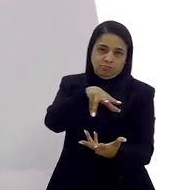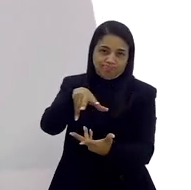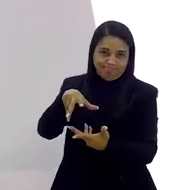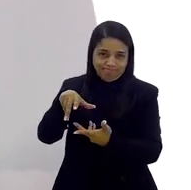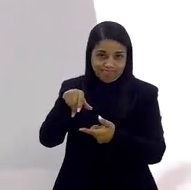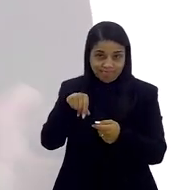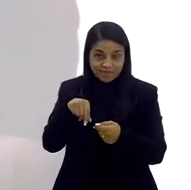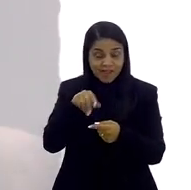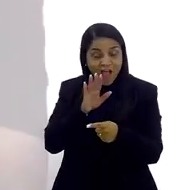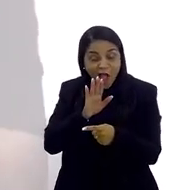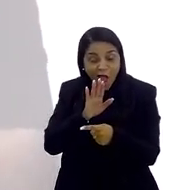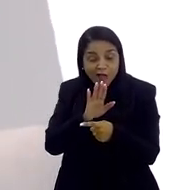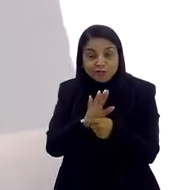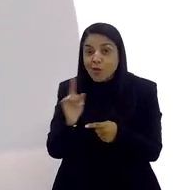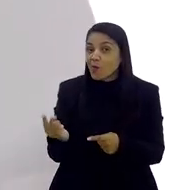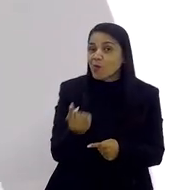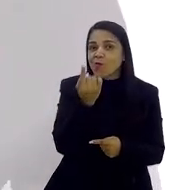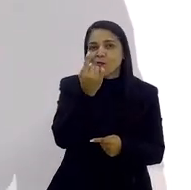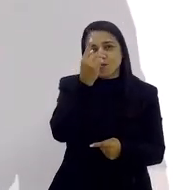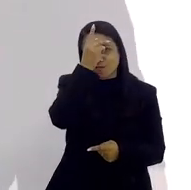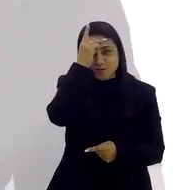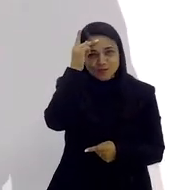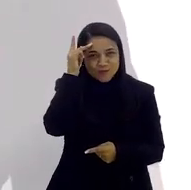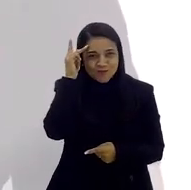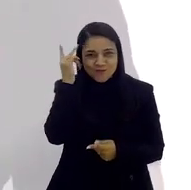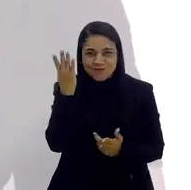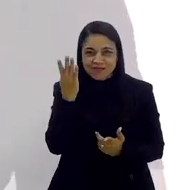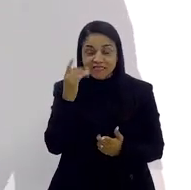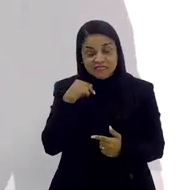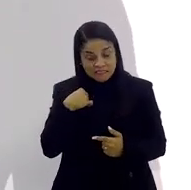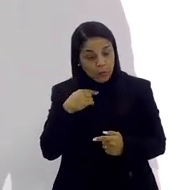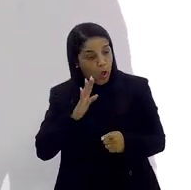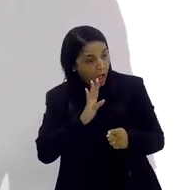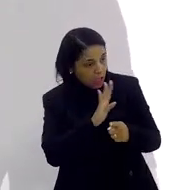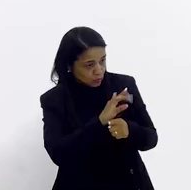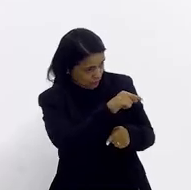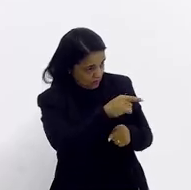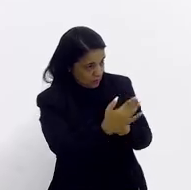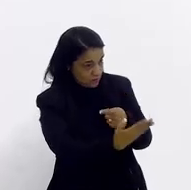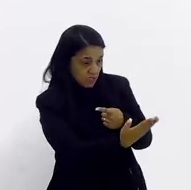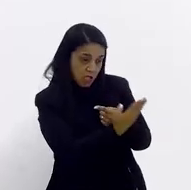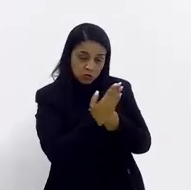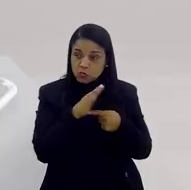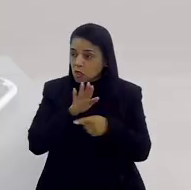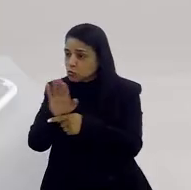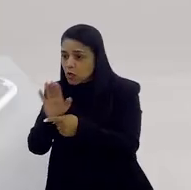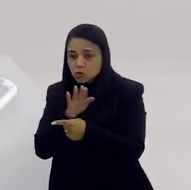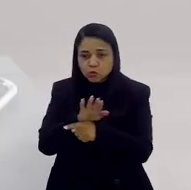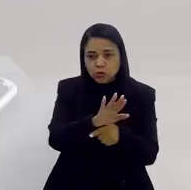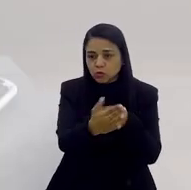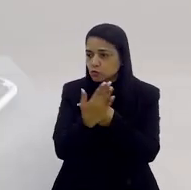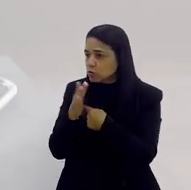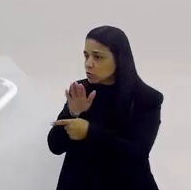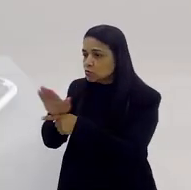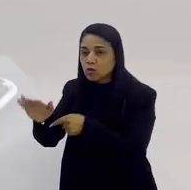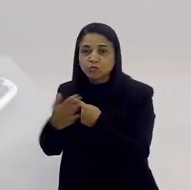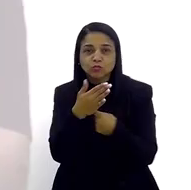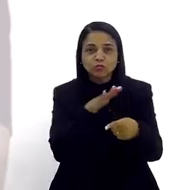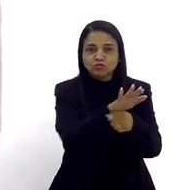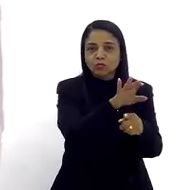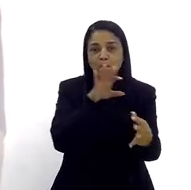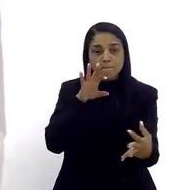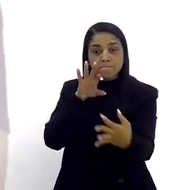terra seja ajuda uma pessoa porque se eu ajudo você você ajuda ele ele ele